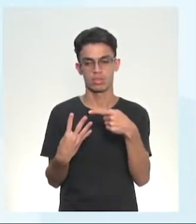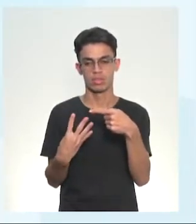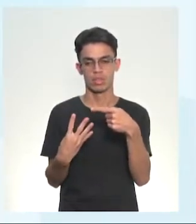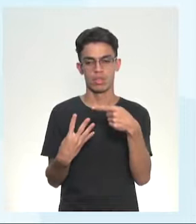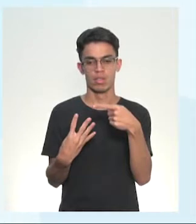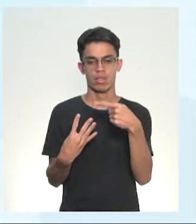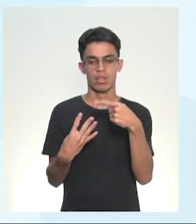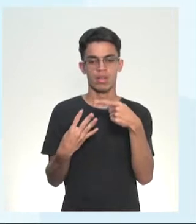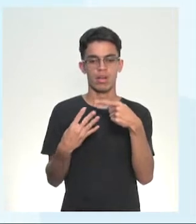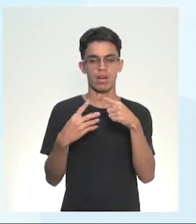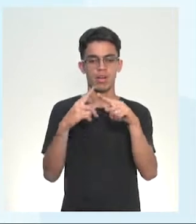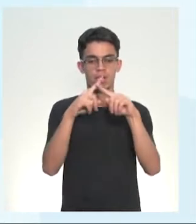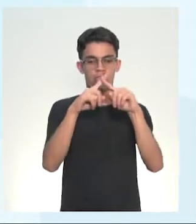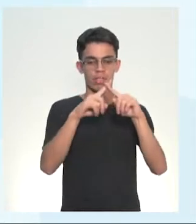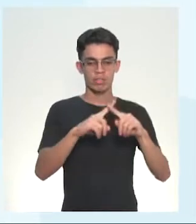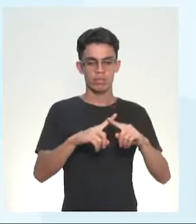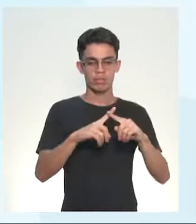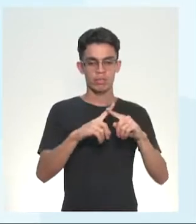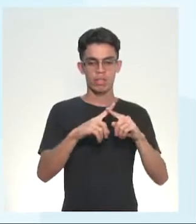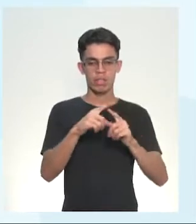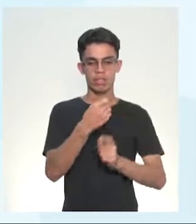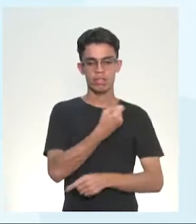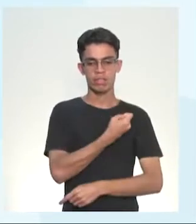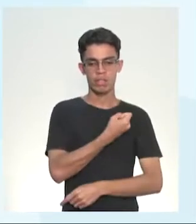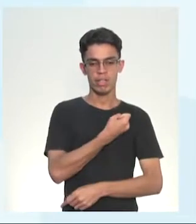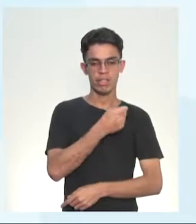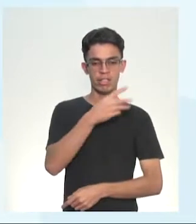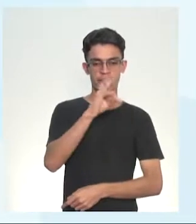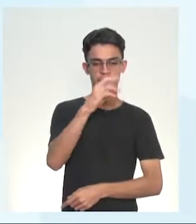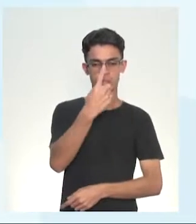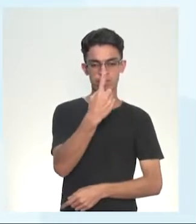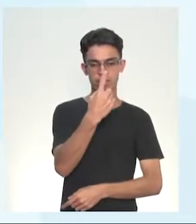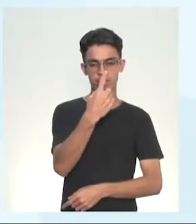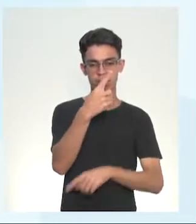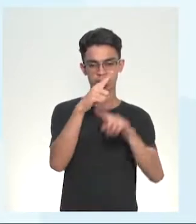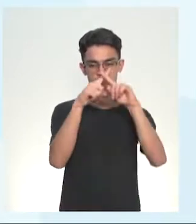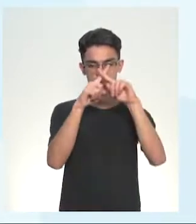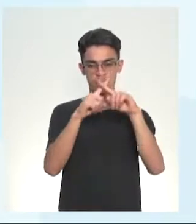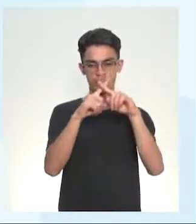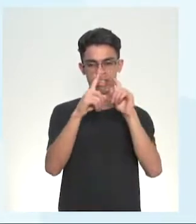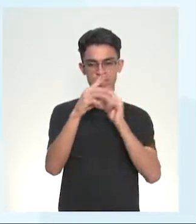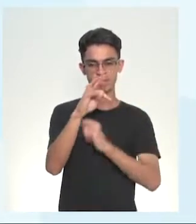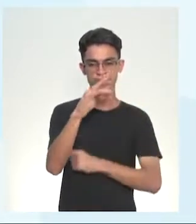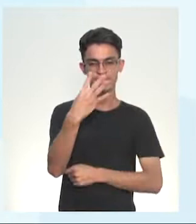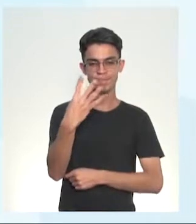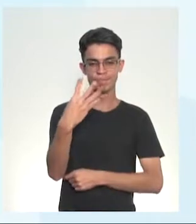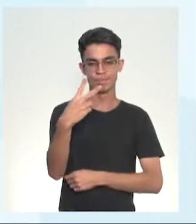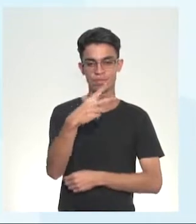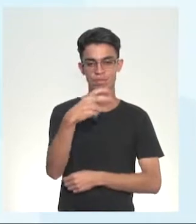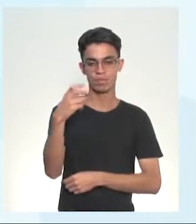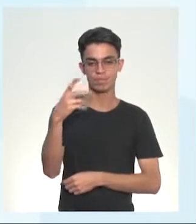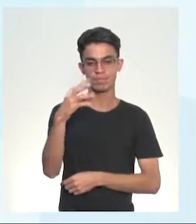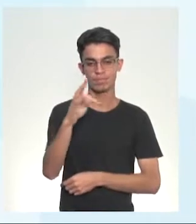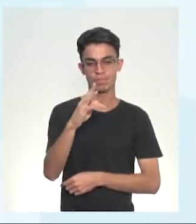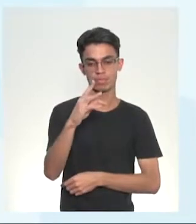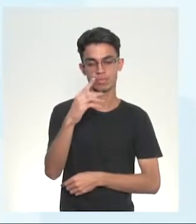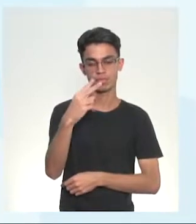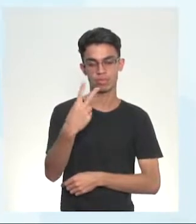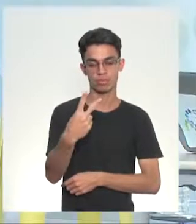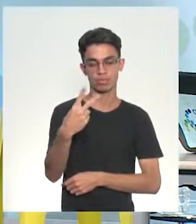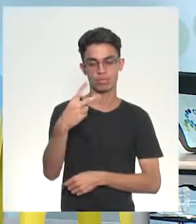Então, multiplico os extremos, T1 vezes T4, que é igual T2